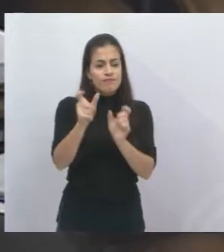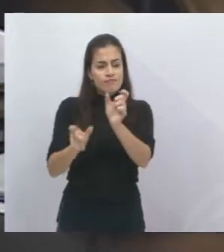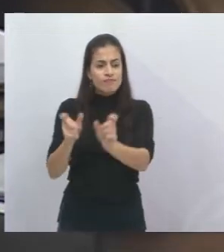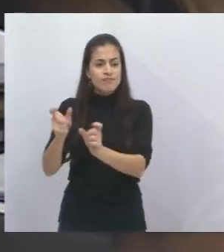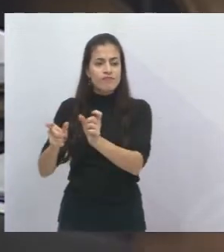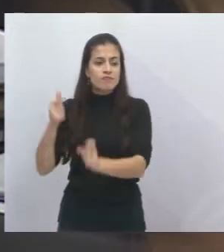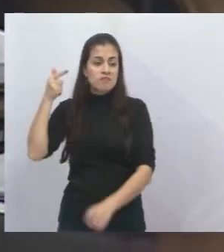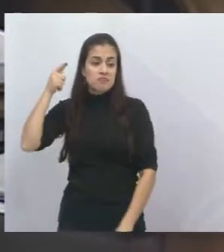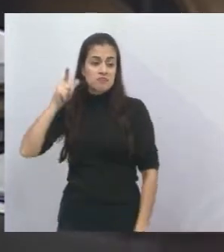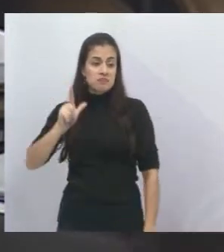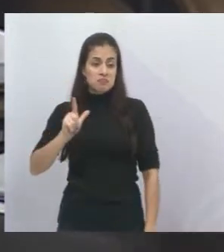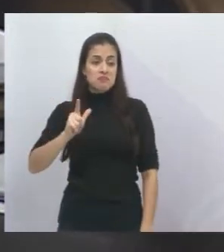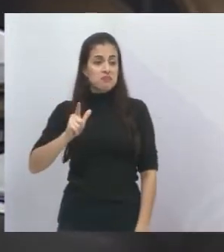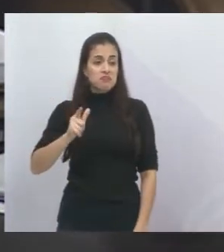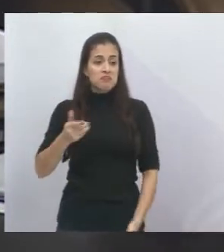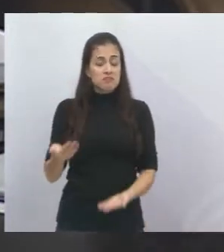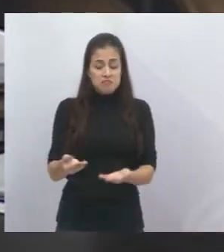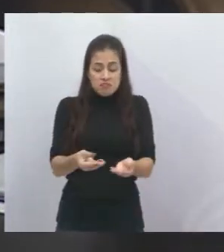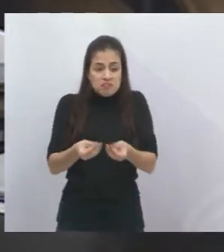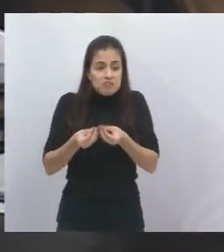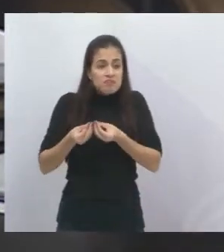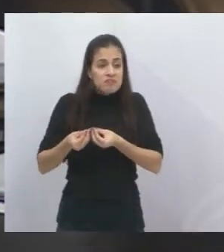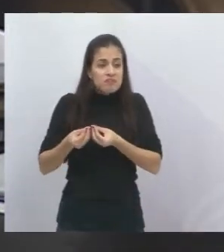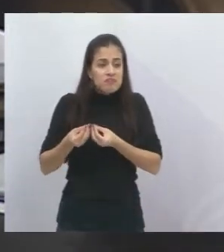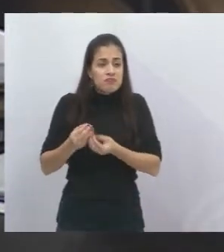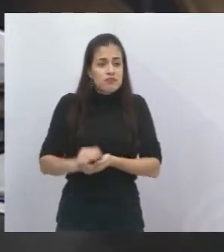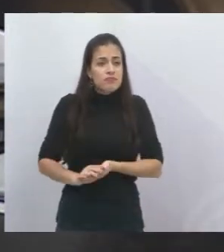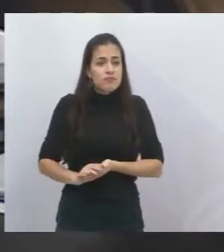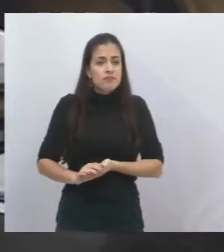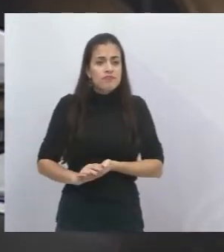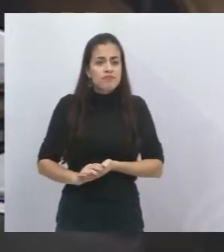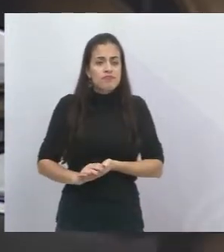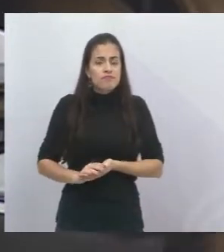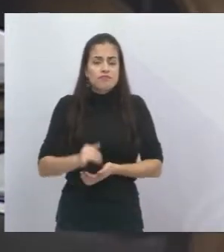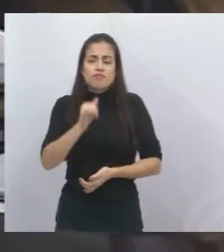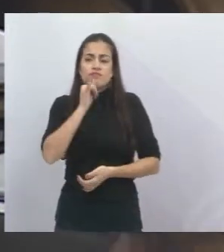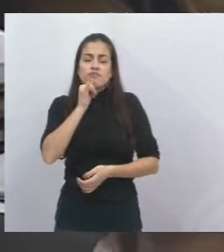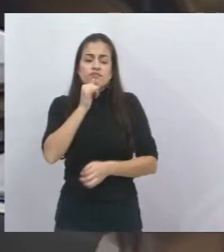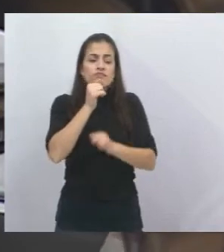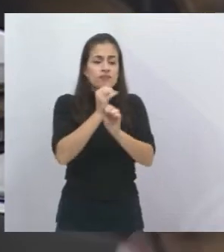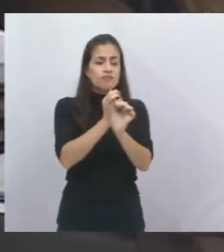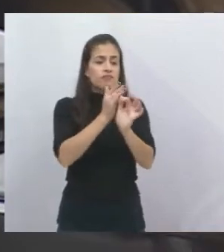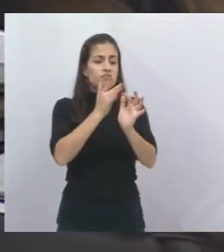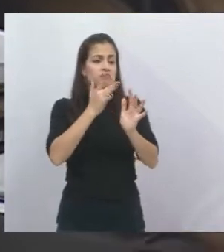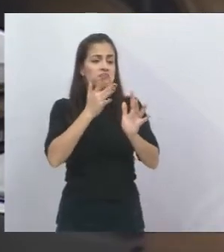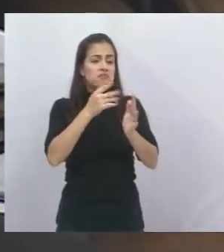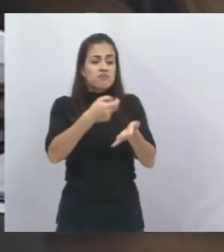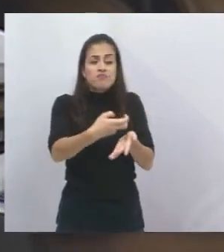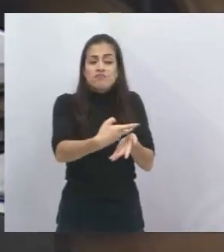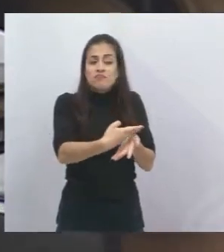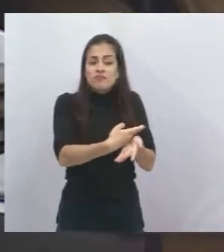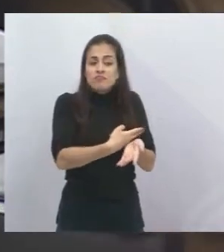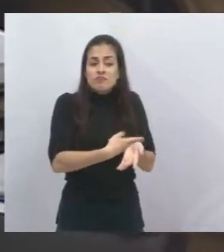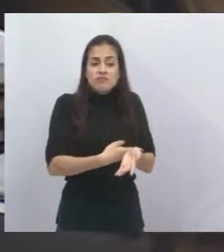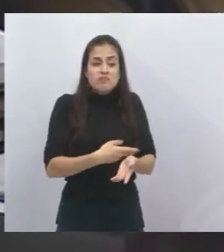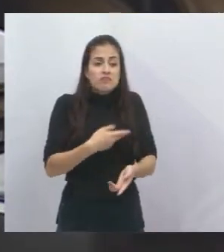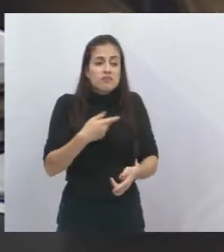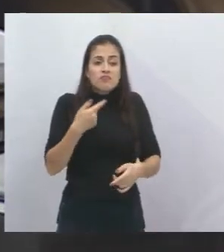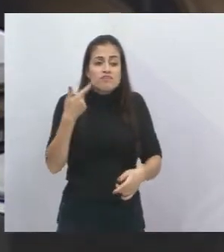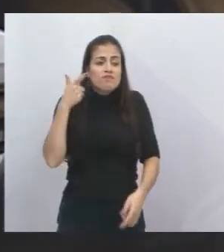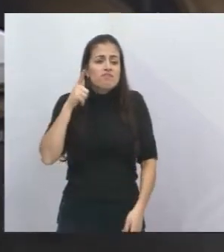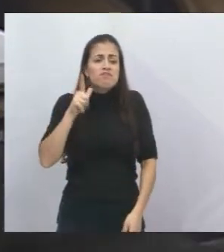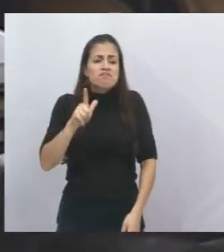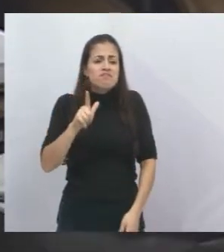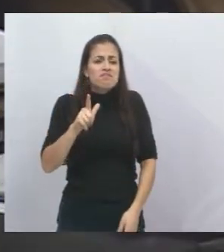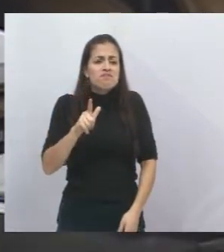aqui sobre, por exemplo, as filas de cirurgia. Enorme, porque as pessoas não conseguem fazer a cirurgia no município. Me